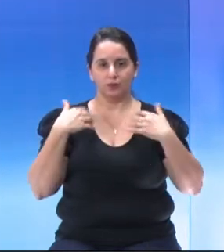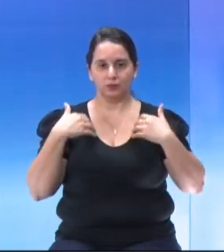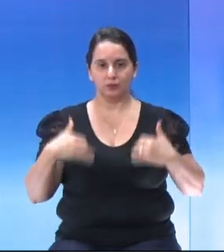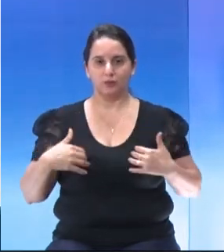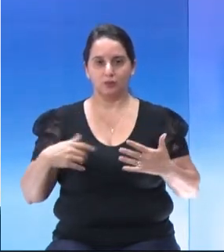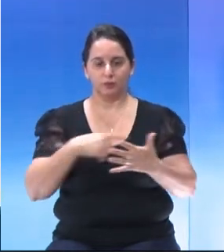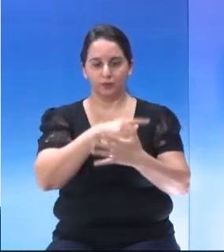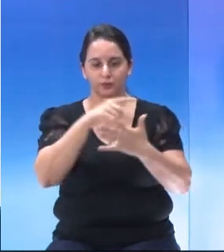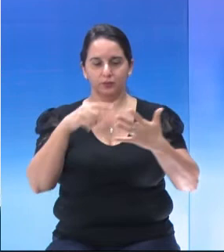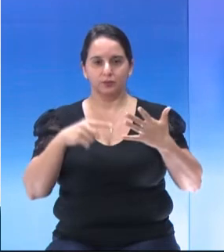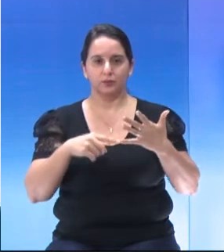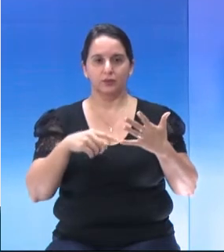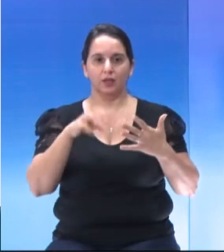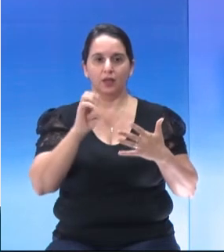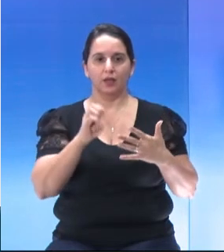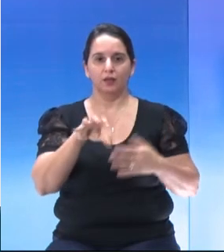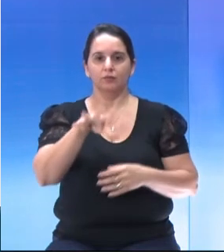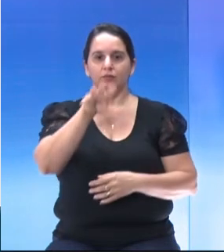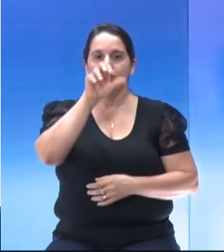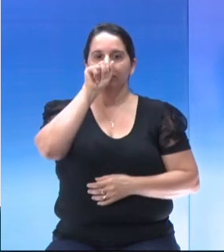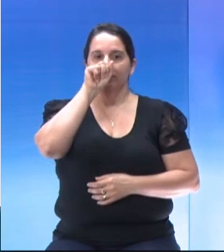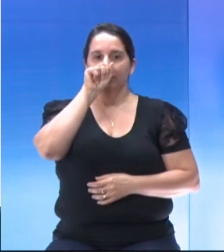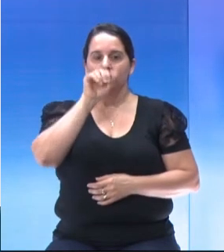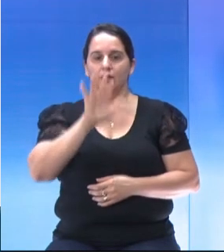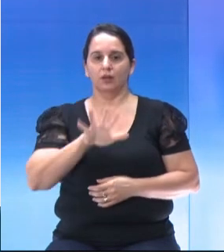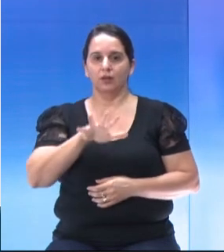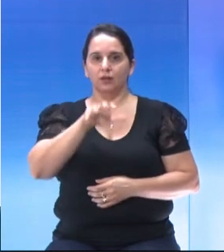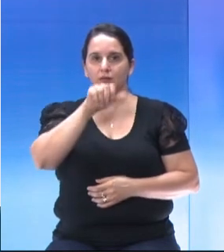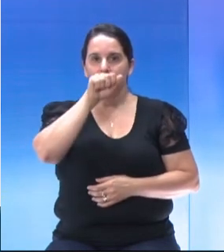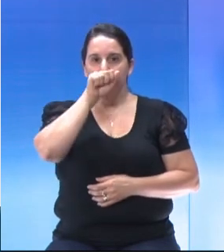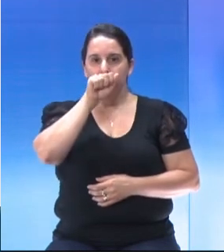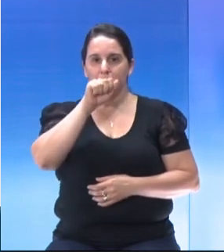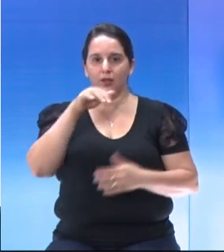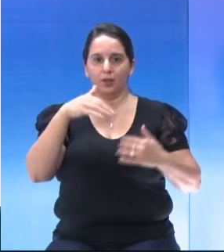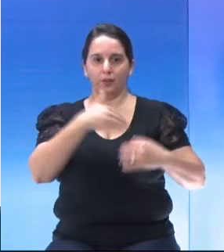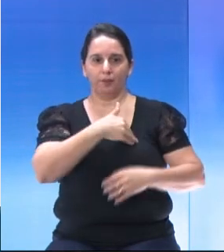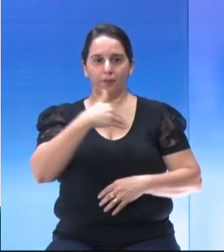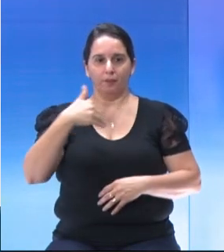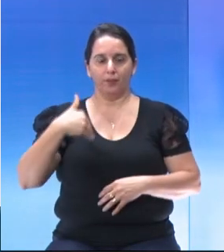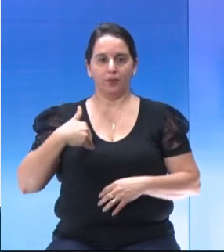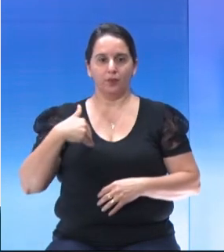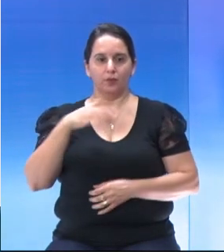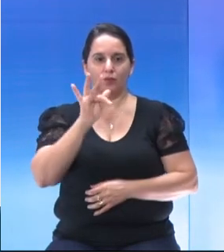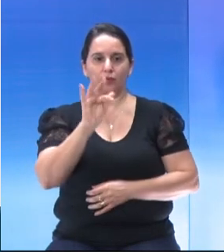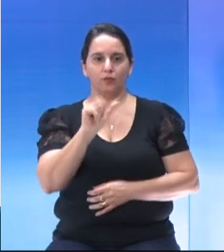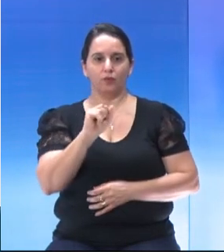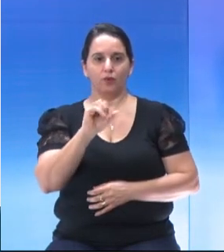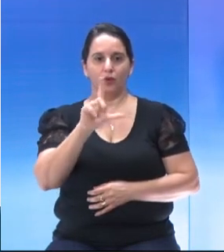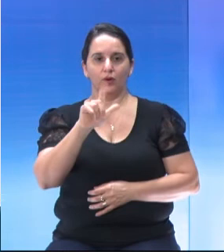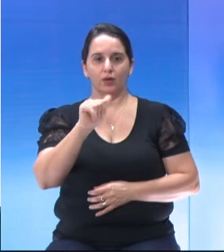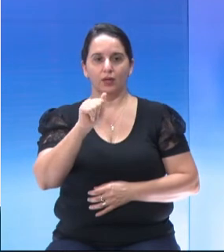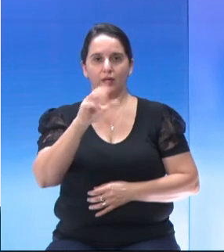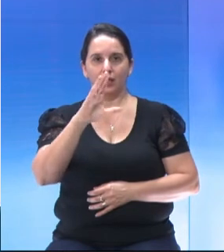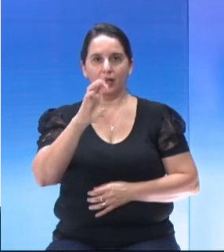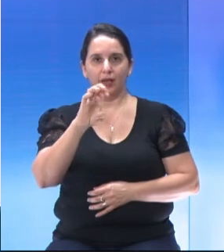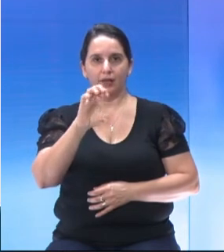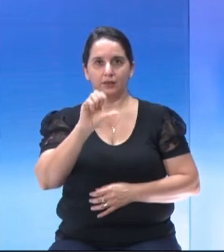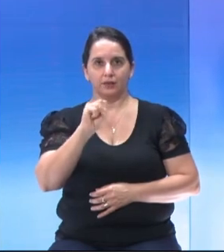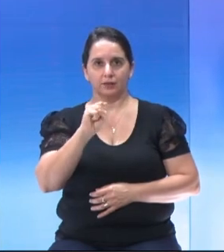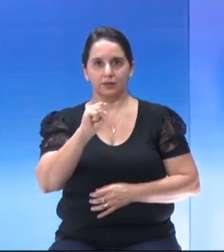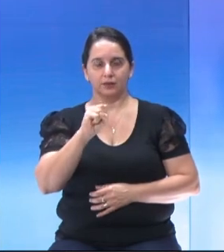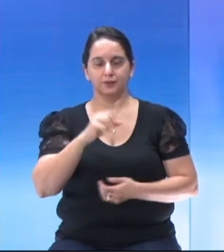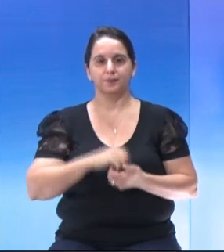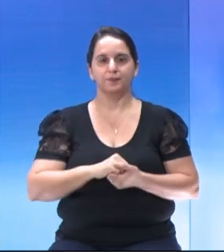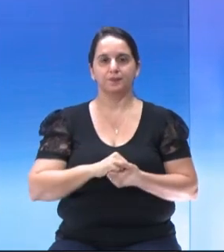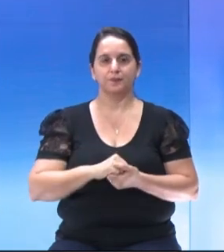deles. E a letra E, respiração realizada por pulmões foliáceos. Então vamos lá. Eu